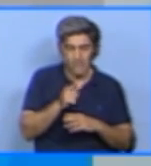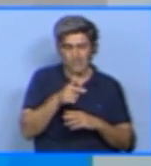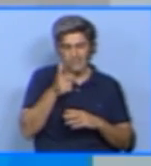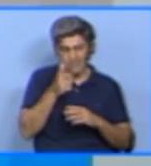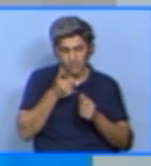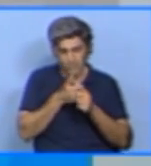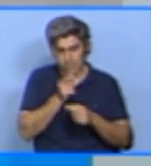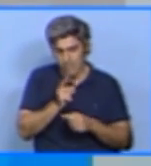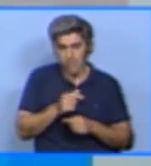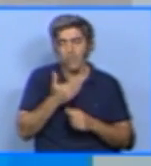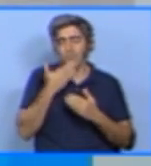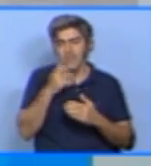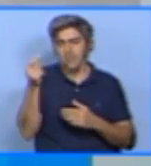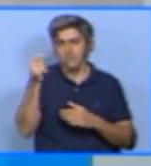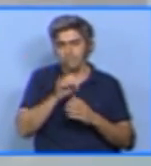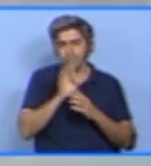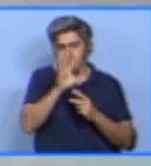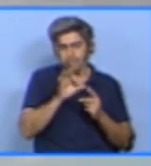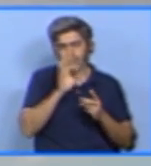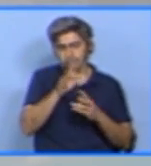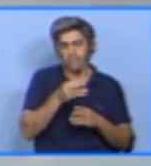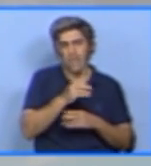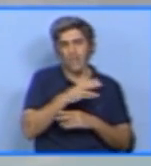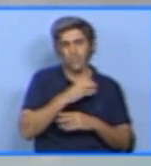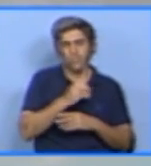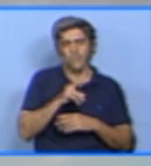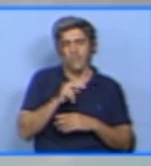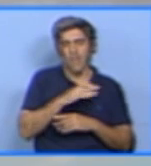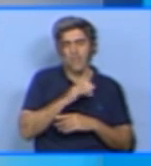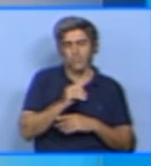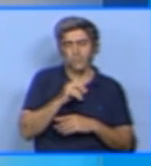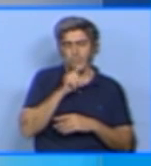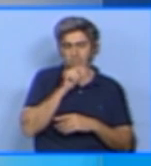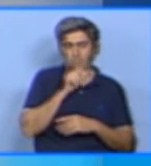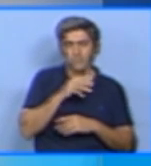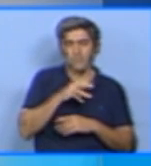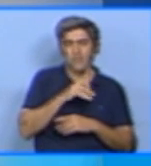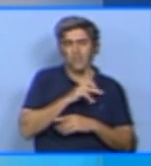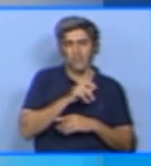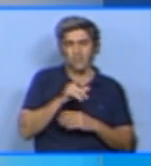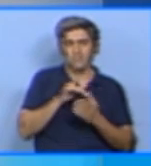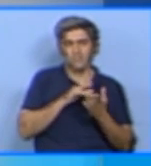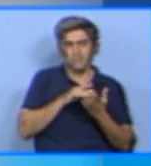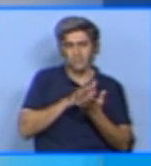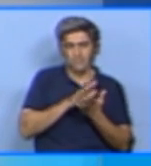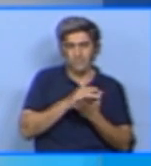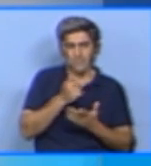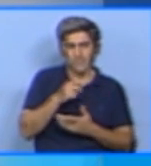não é? Exatamente. Obrigado pelas suas pistas, Padre Vasco Pinto Magalhães, através deste livro editado pela Tenácitas e que, por